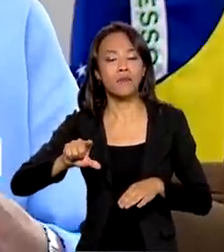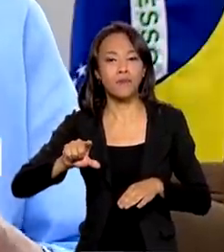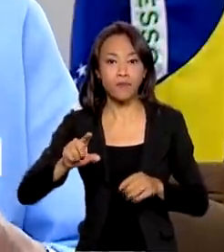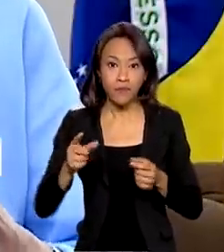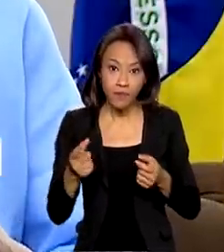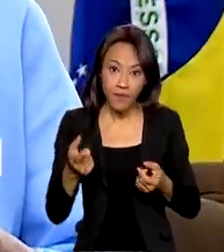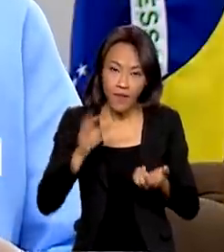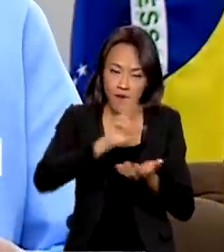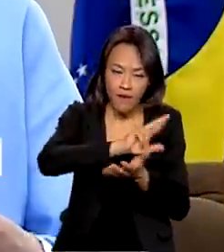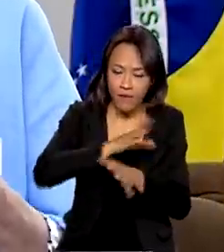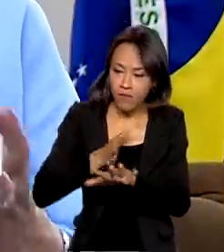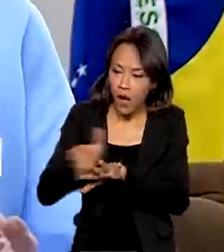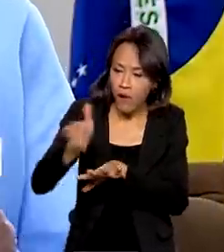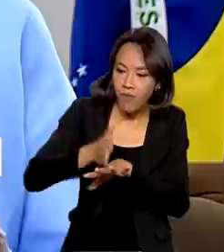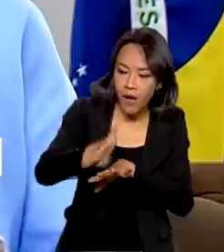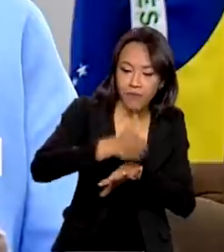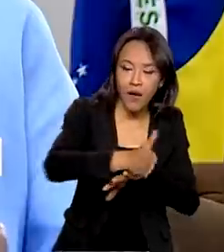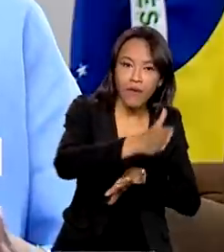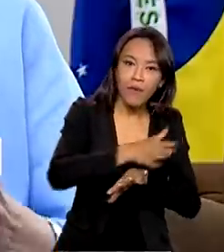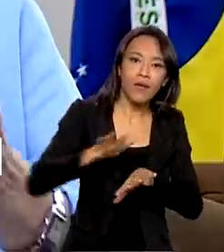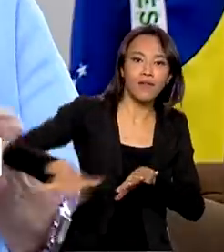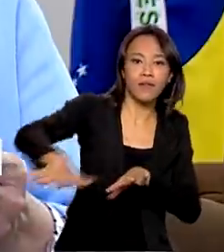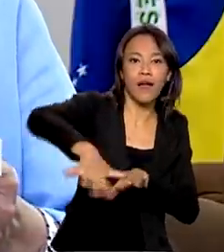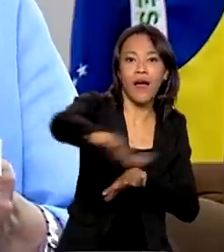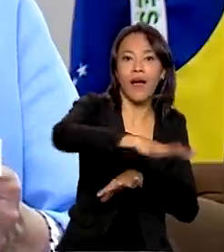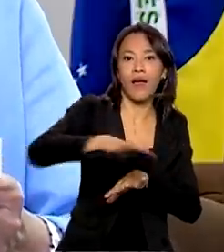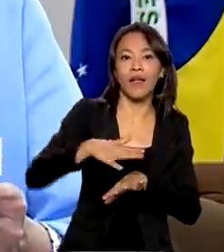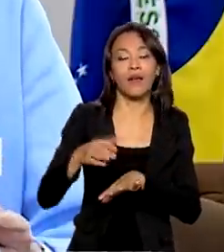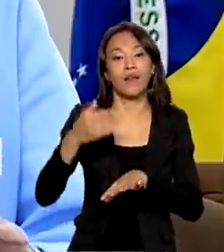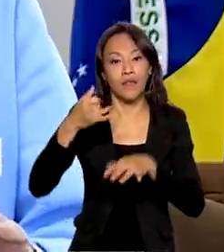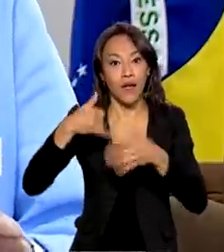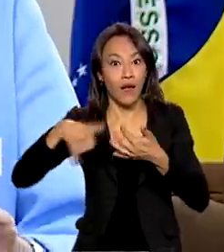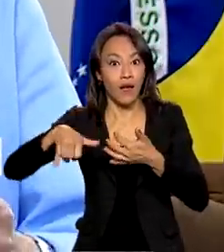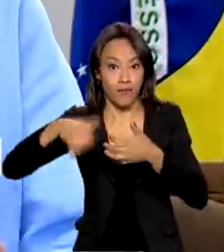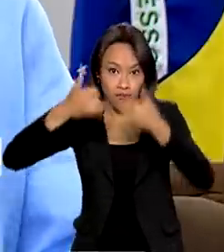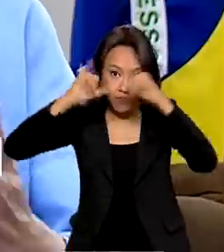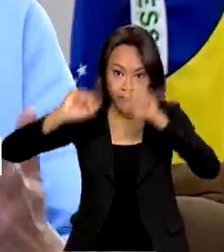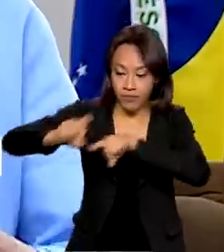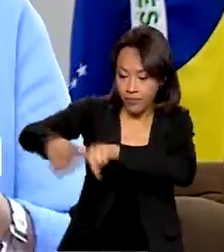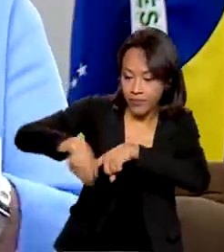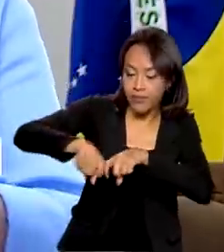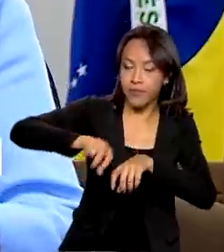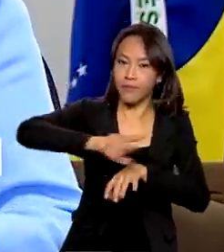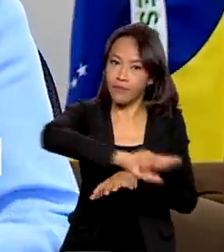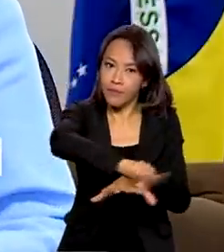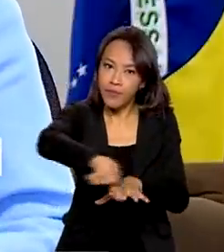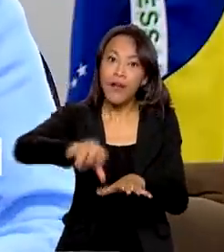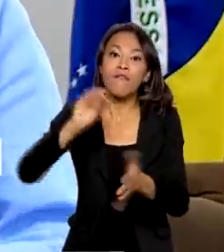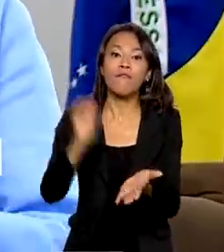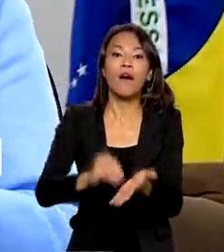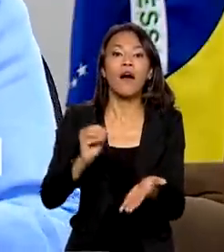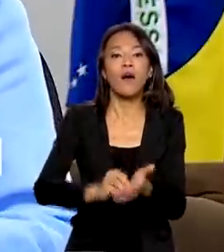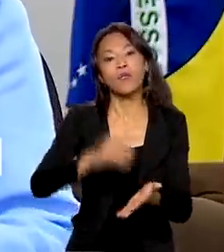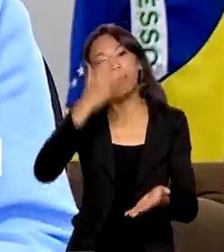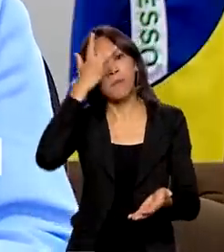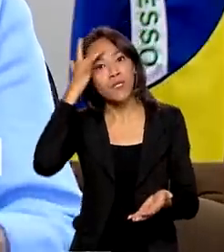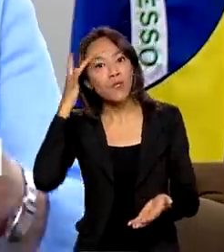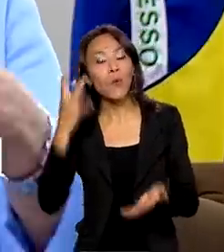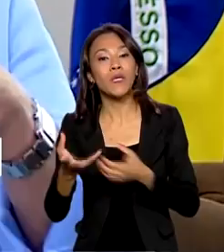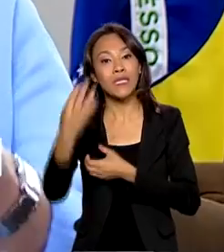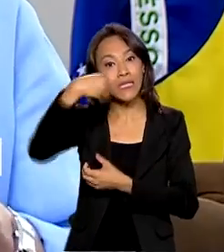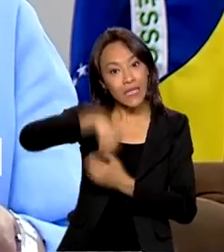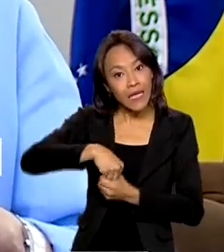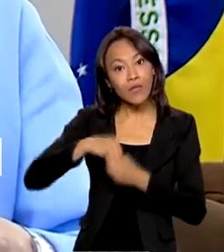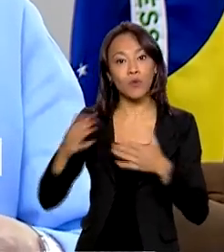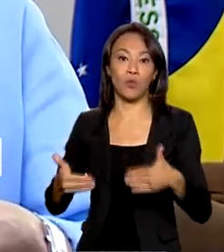muitas muitos segmentos da agropecuária trabalhando E hoje nós temos falta de pessoal do Ministério da